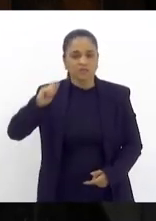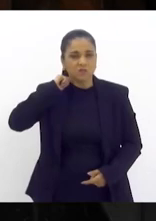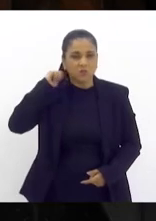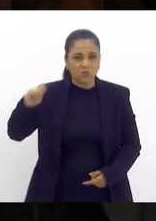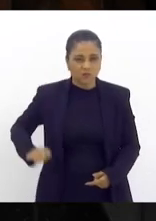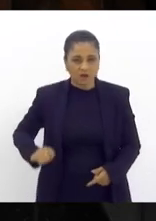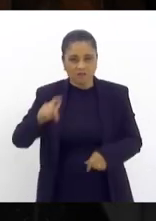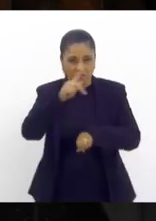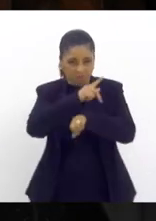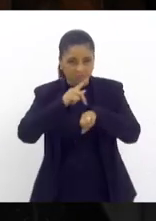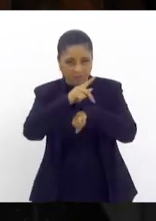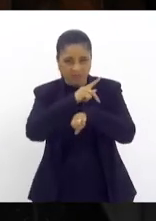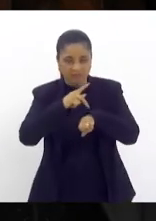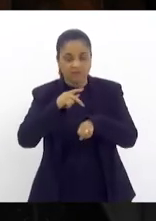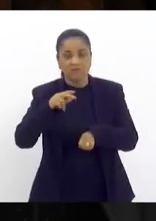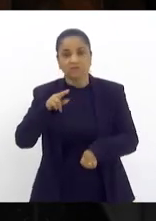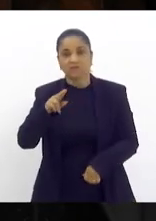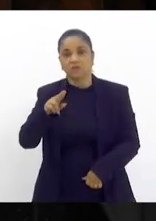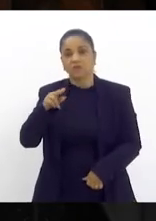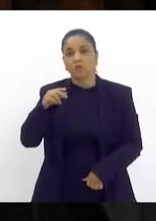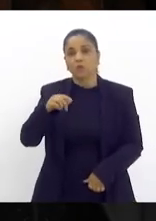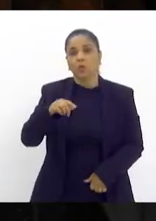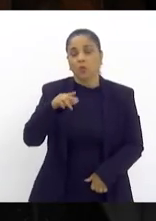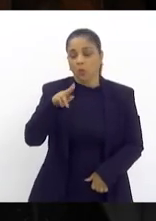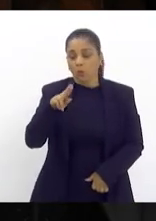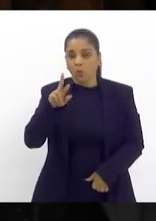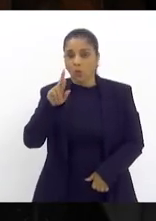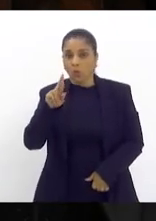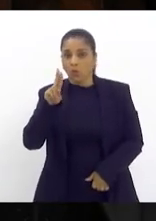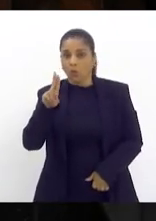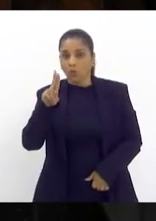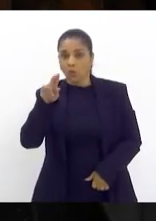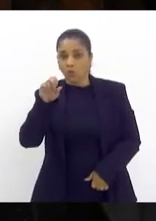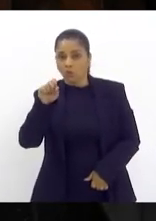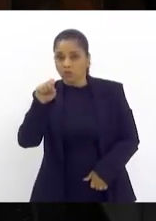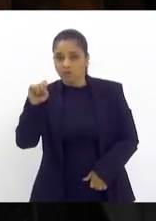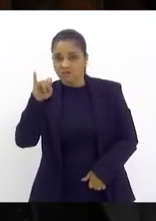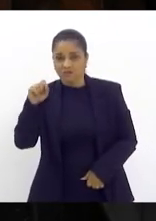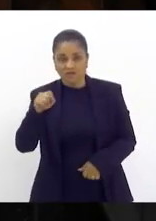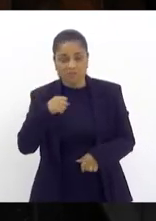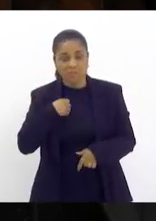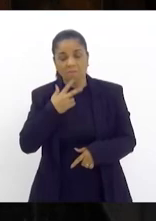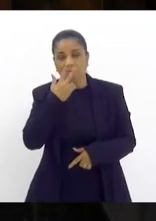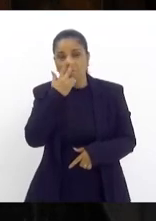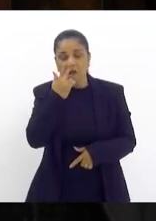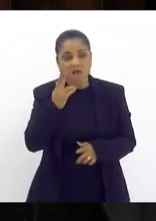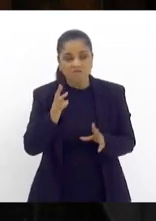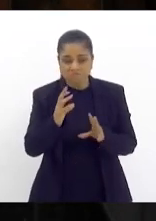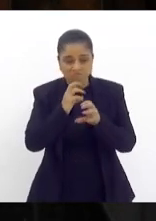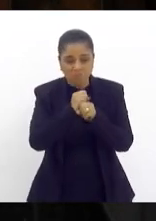E já faz um ano entrou como fosse na rotina mundial.